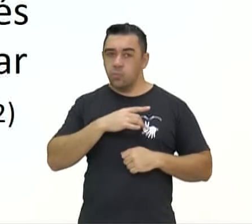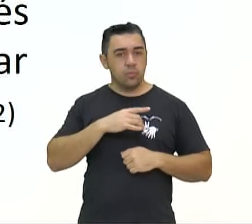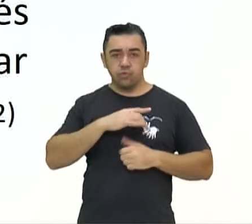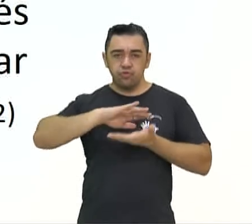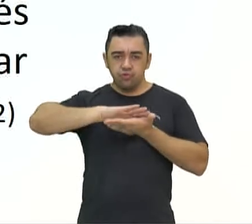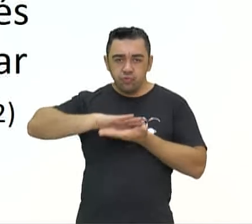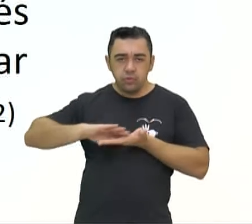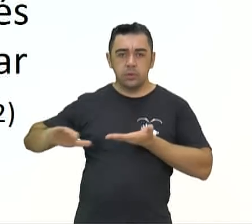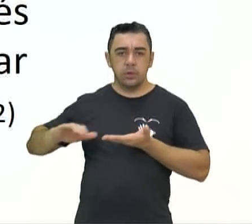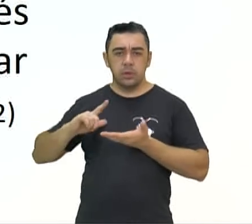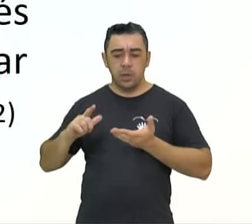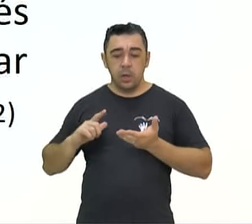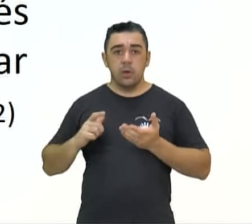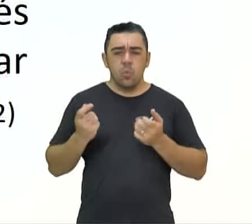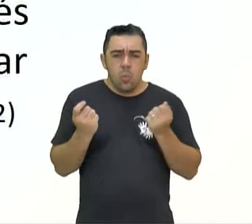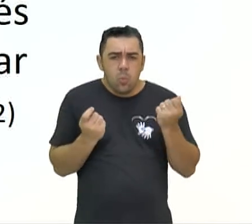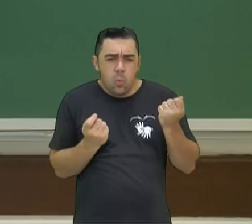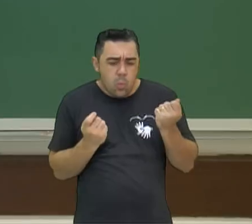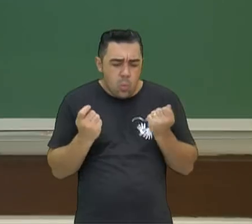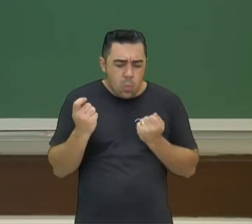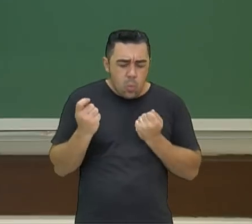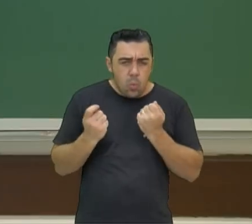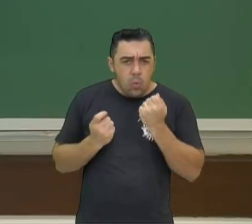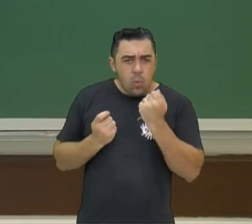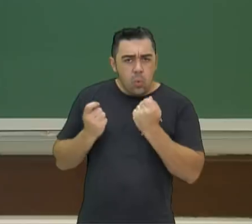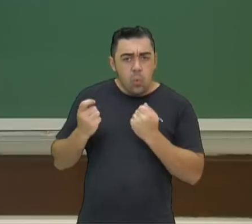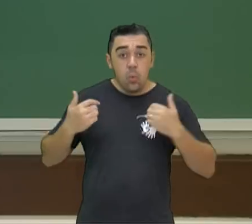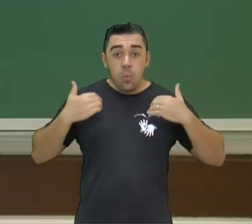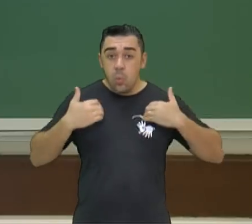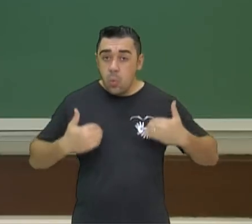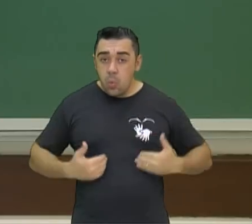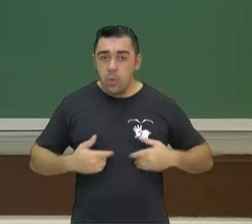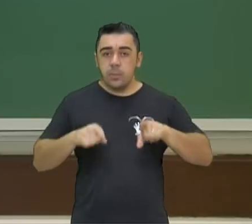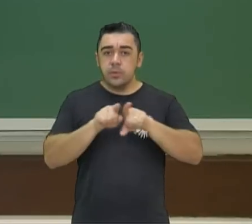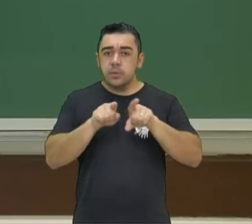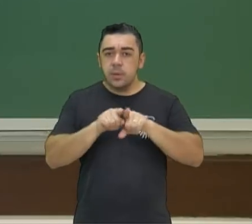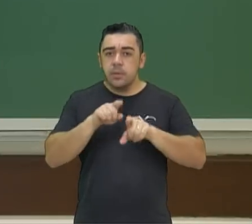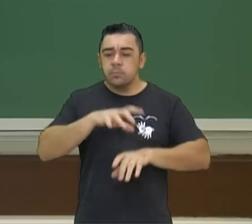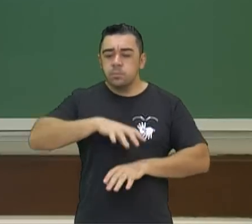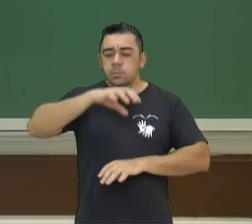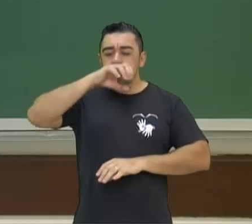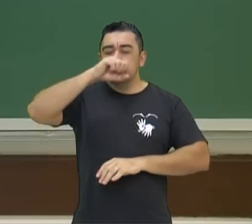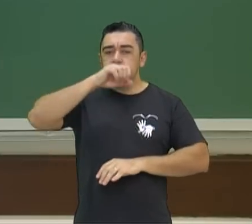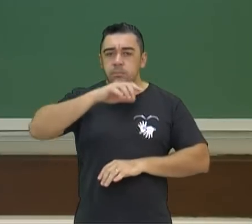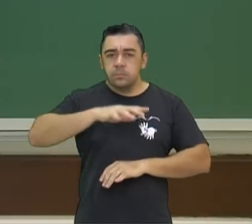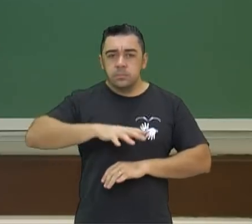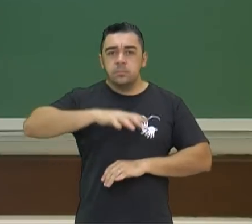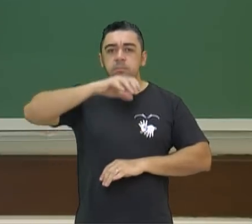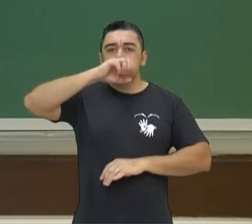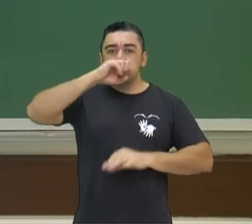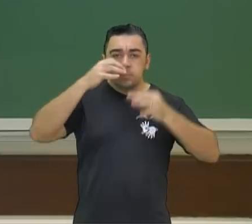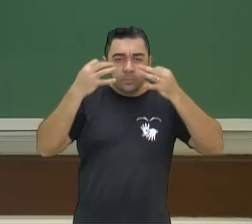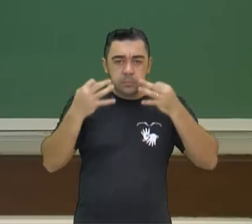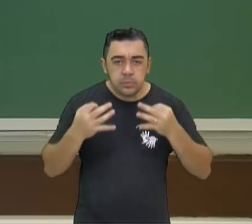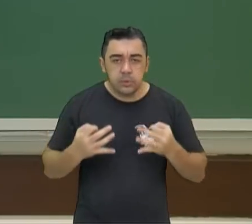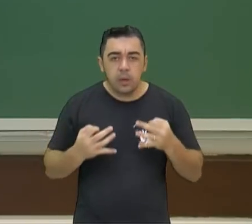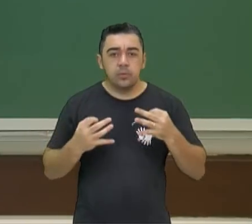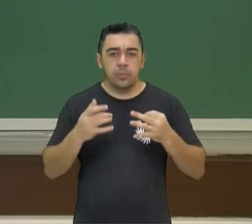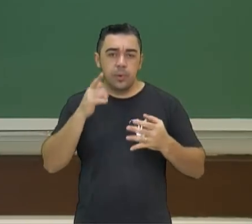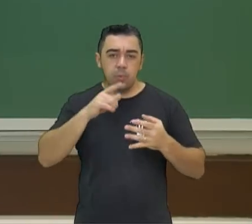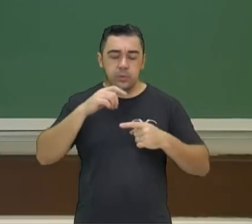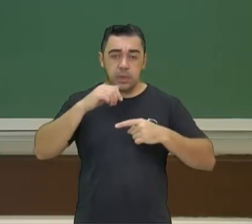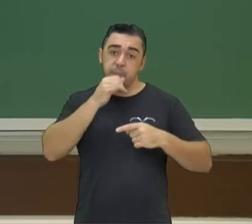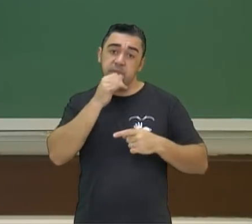um controle corporal muito grande, o controle desde a respiração, porque se você não souber respirar certinho, você